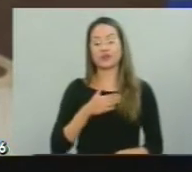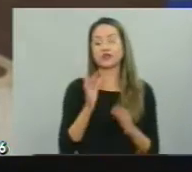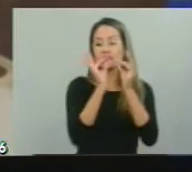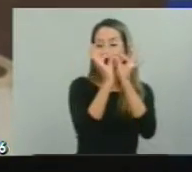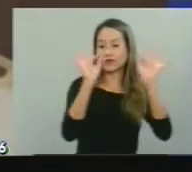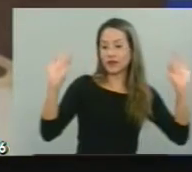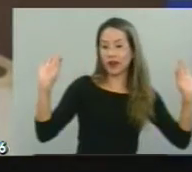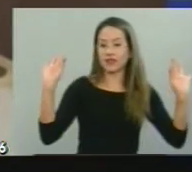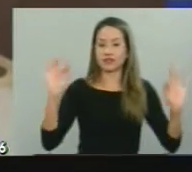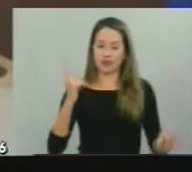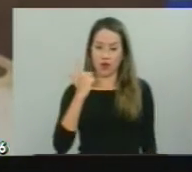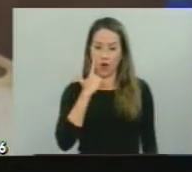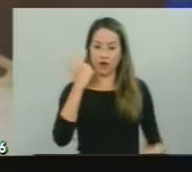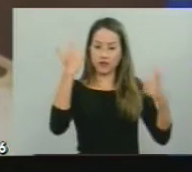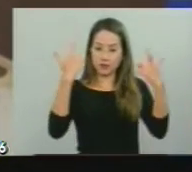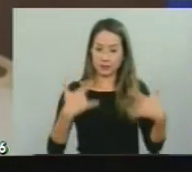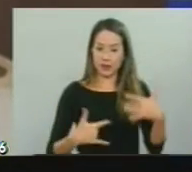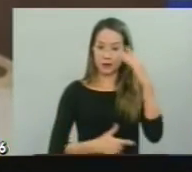Keynes,